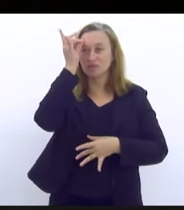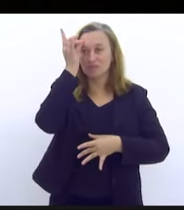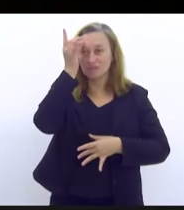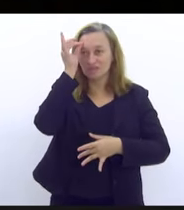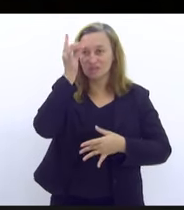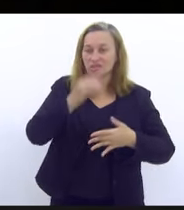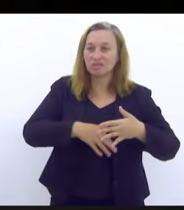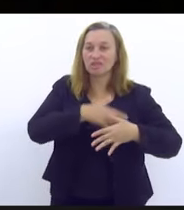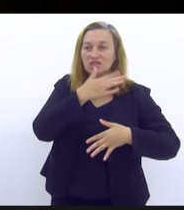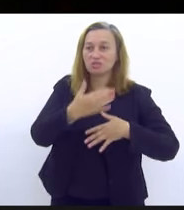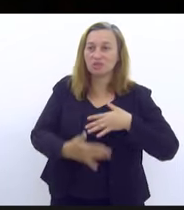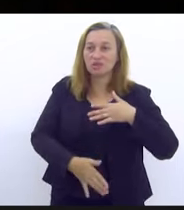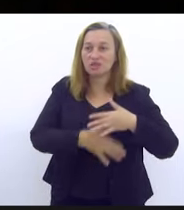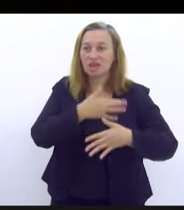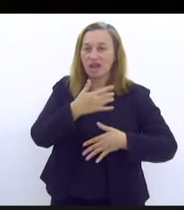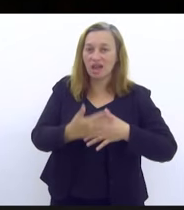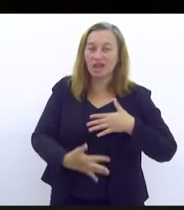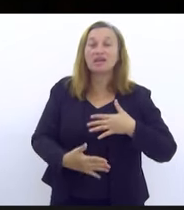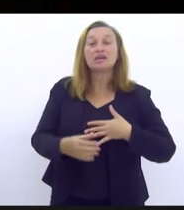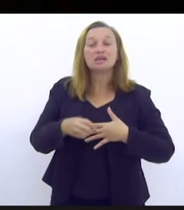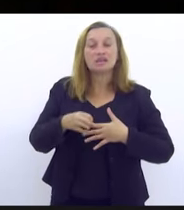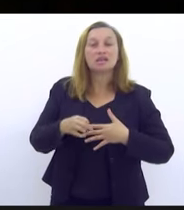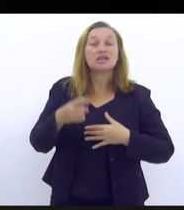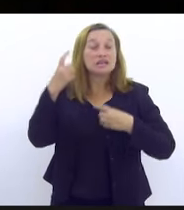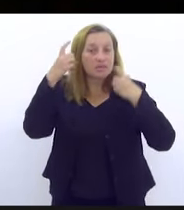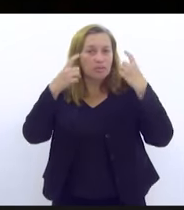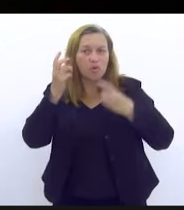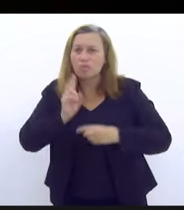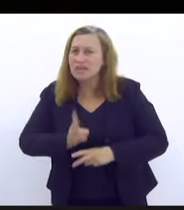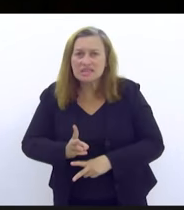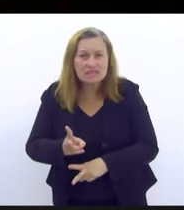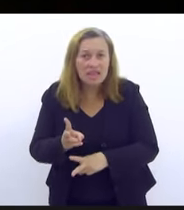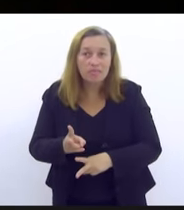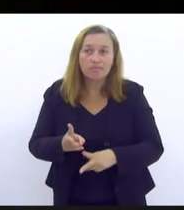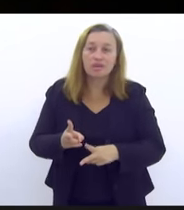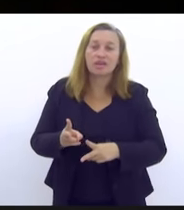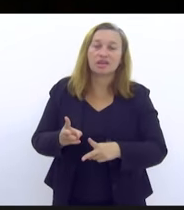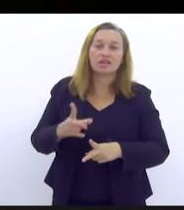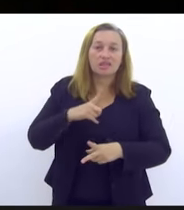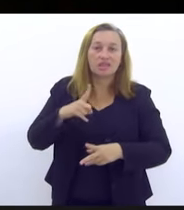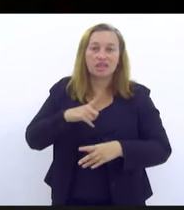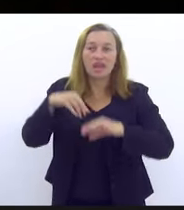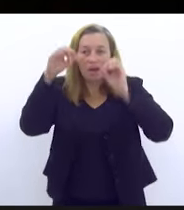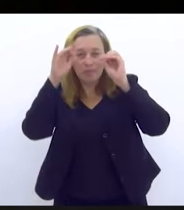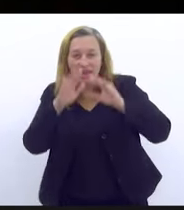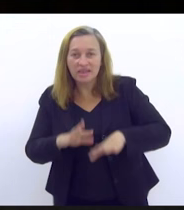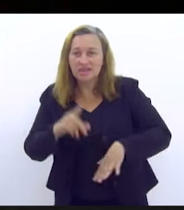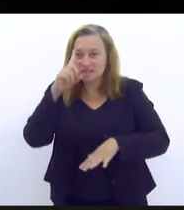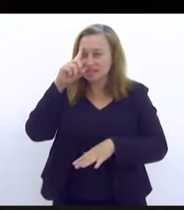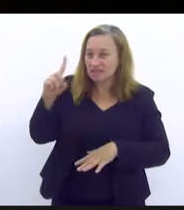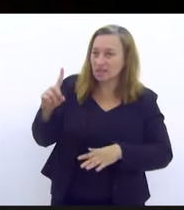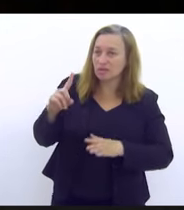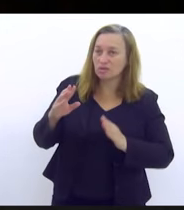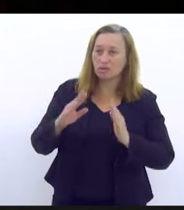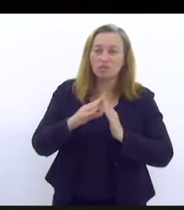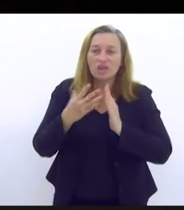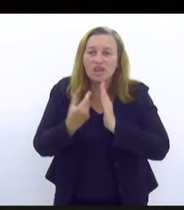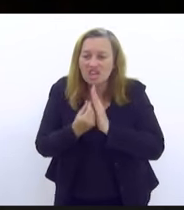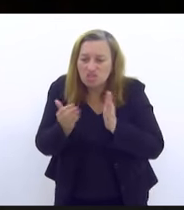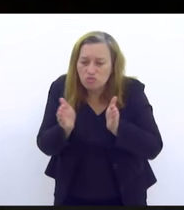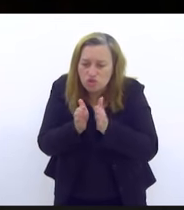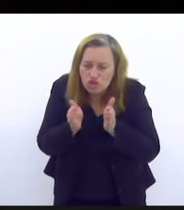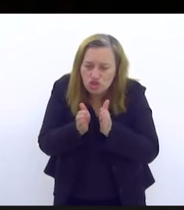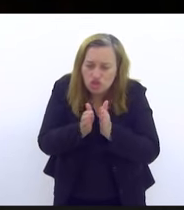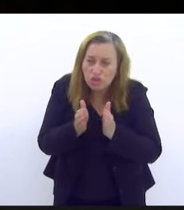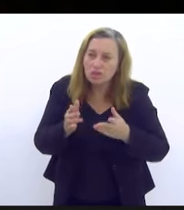com isso, seja uma fonte a jorrar. Seja a bênção numa catedral, numa igreja pequenininha, não